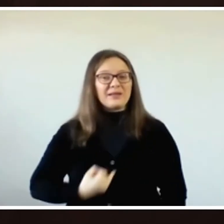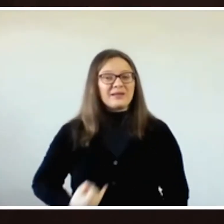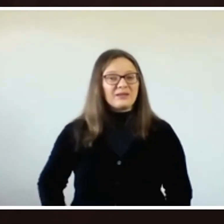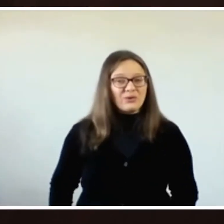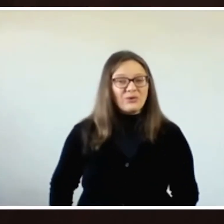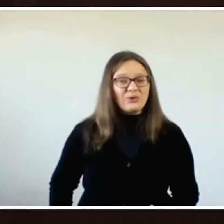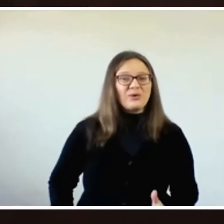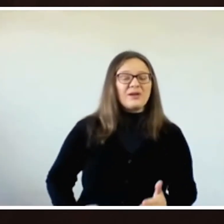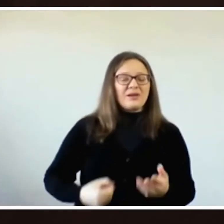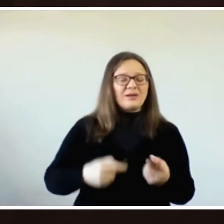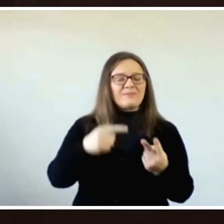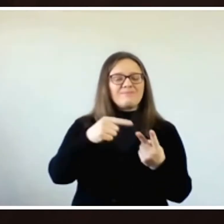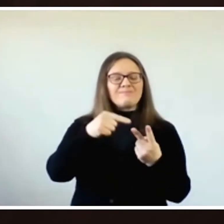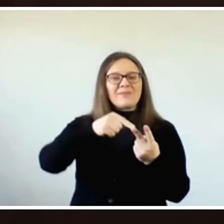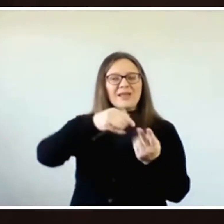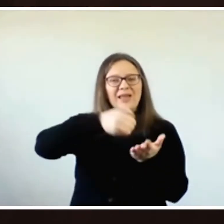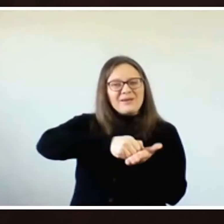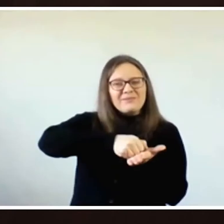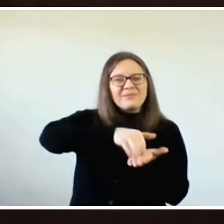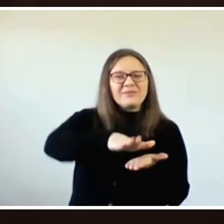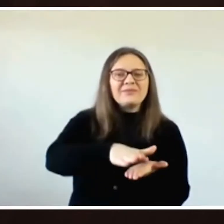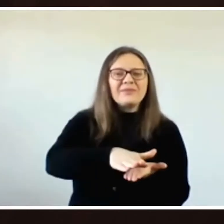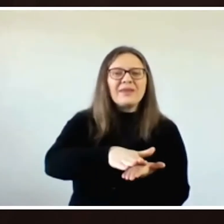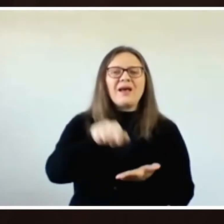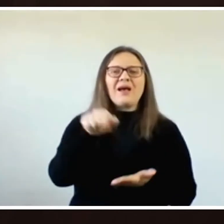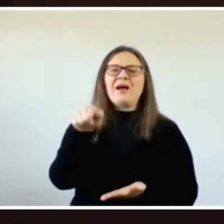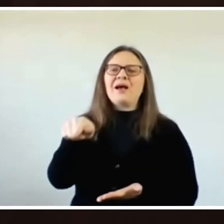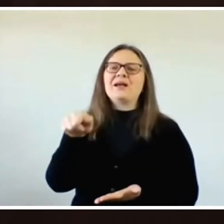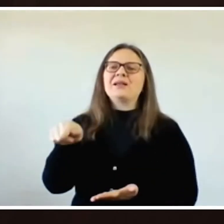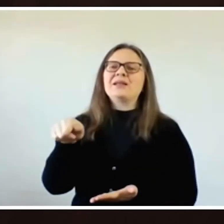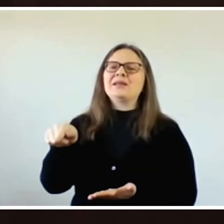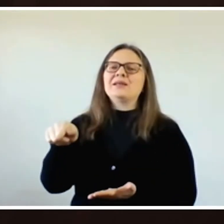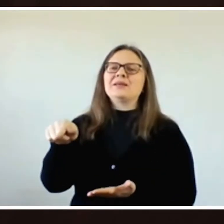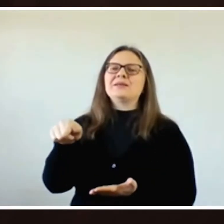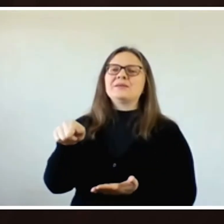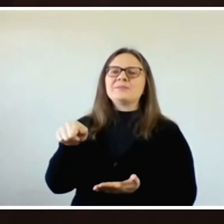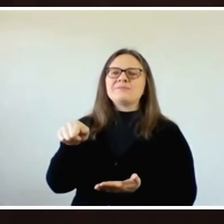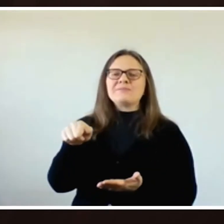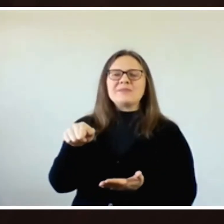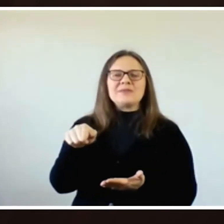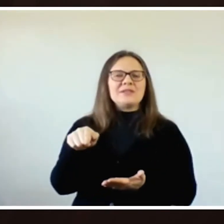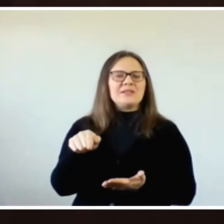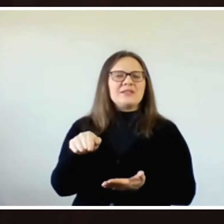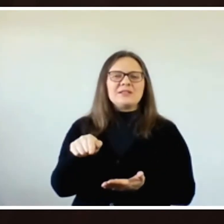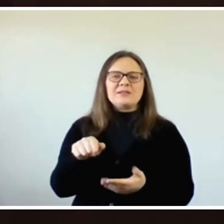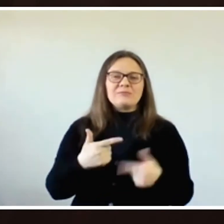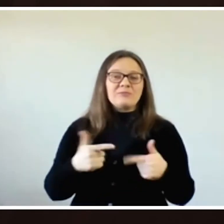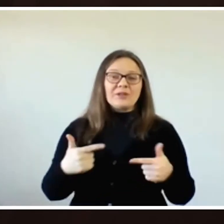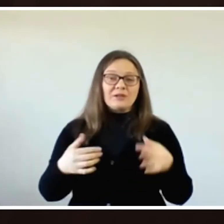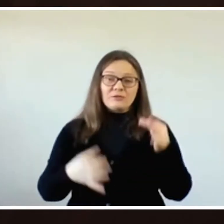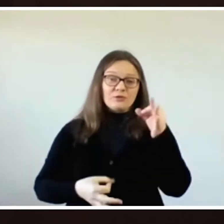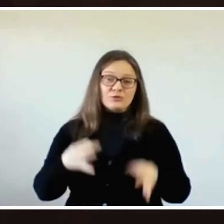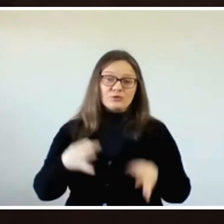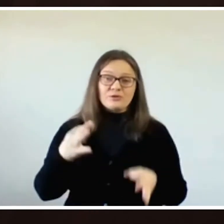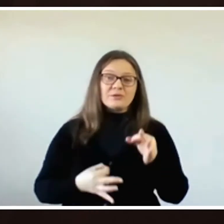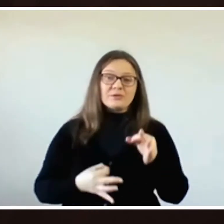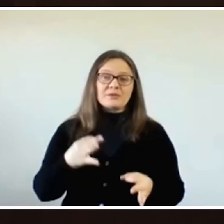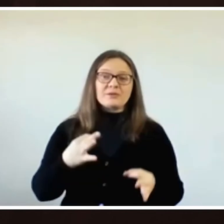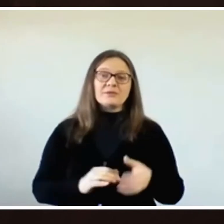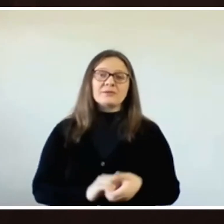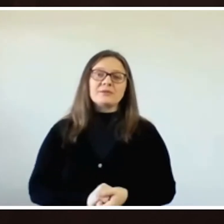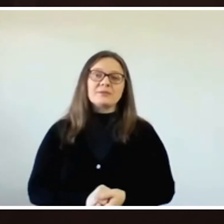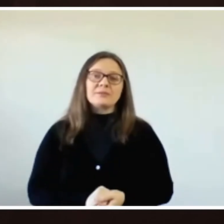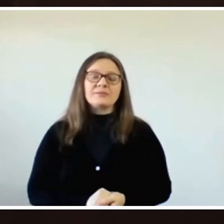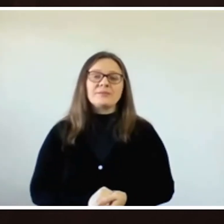Atanásio para Treves, na Gália, injustamente. Então esse Atanásio, para defender a